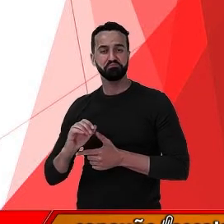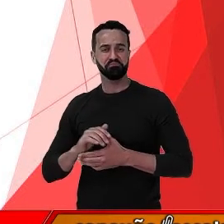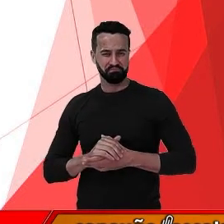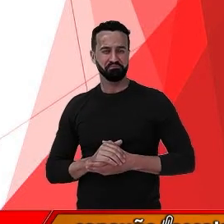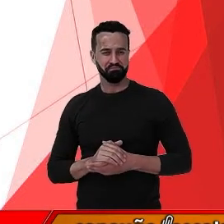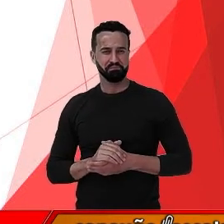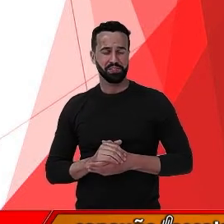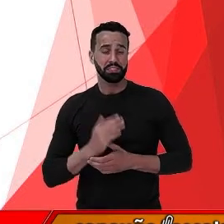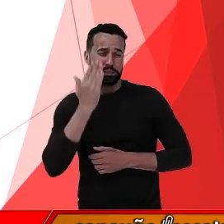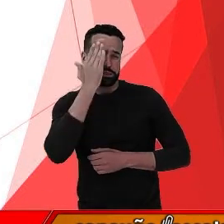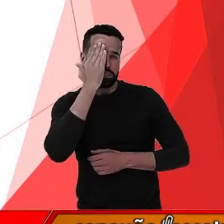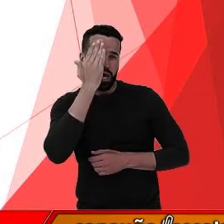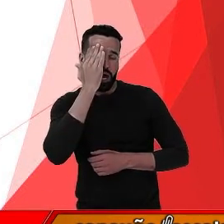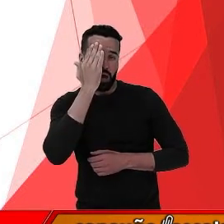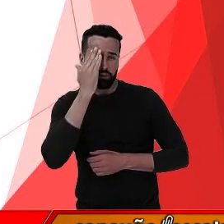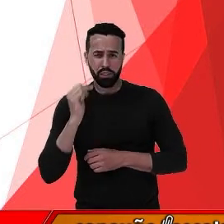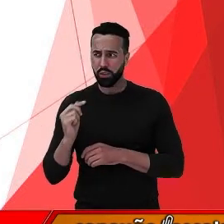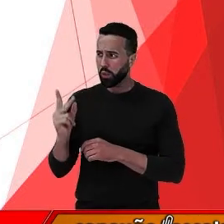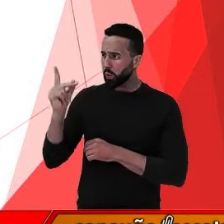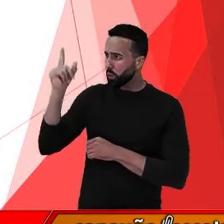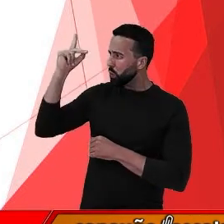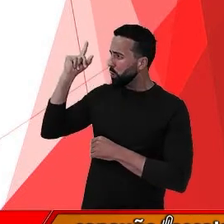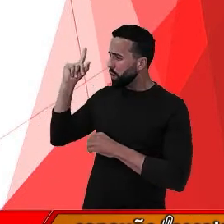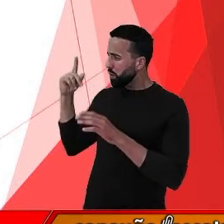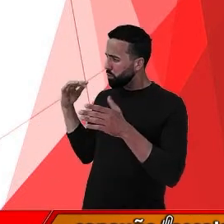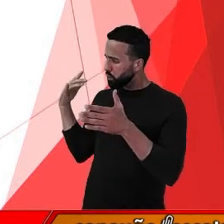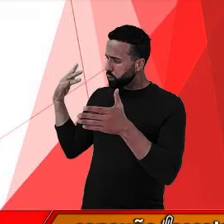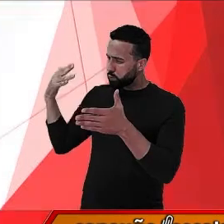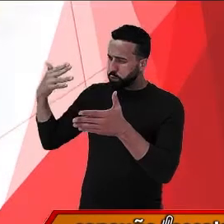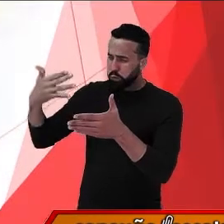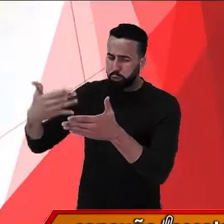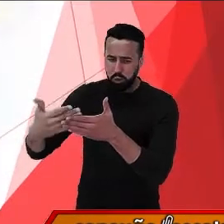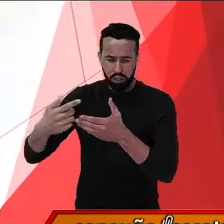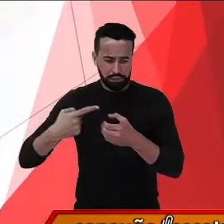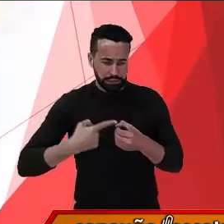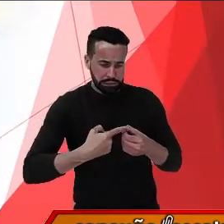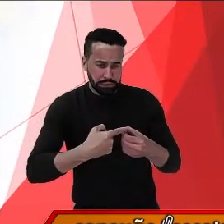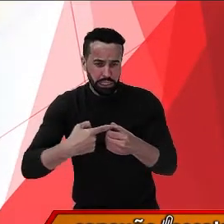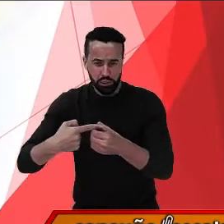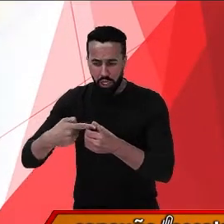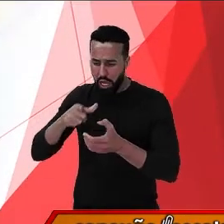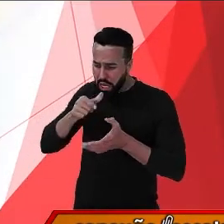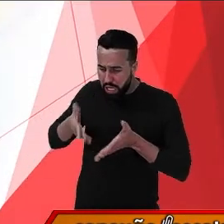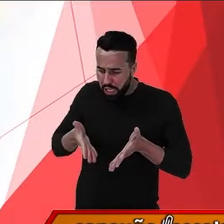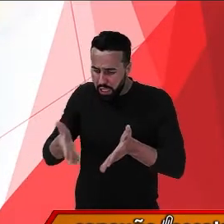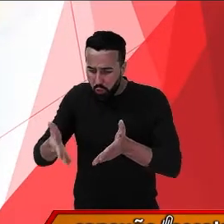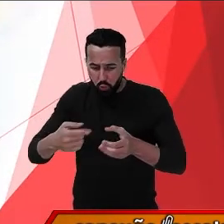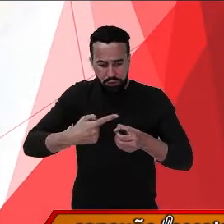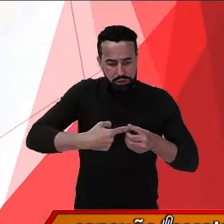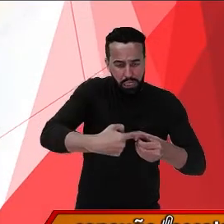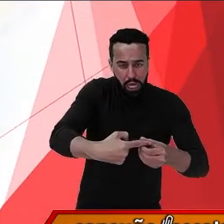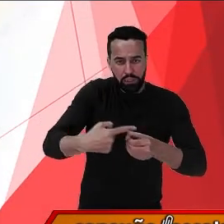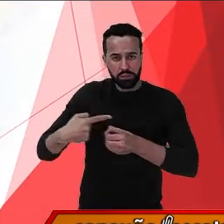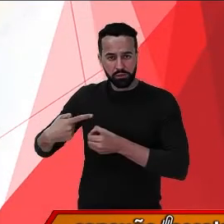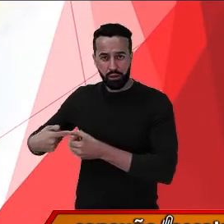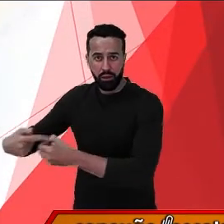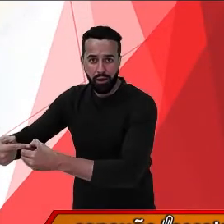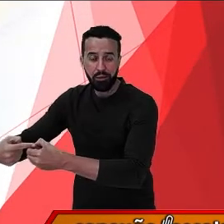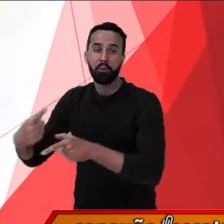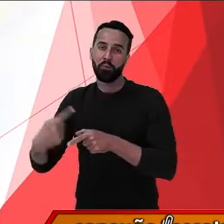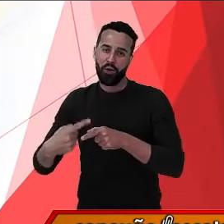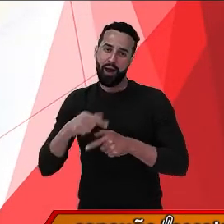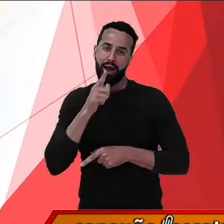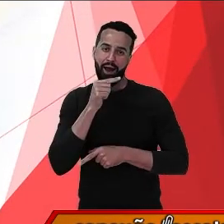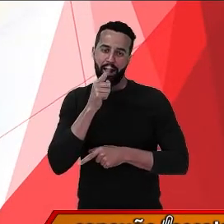bem que durante muito tempo as cidades cresceram margeando os rios por conta da importância do recurso hídrico para a